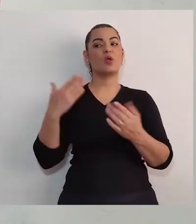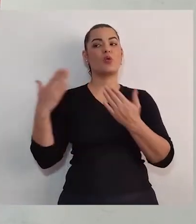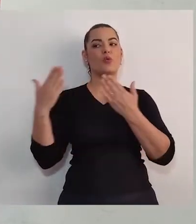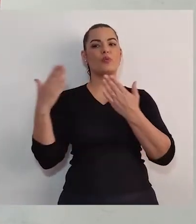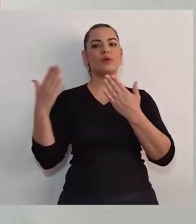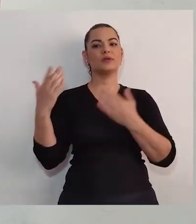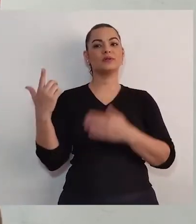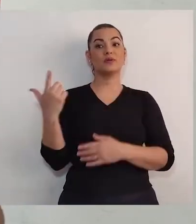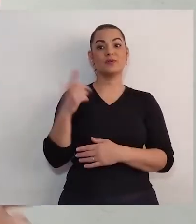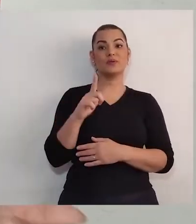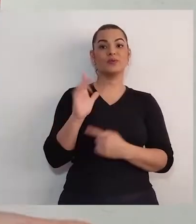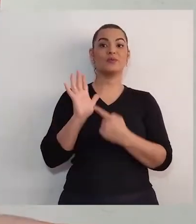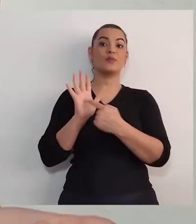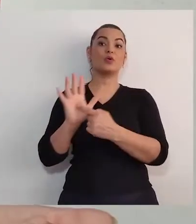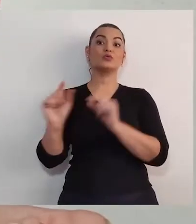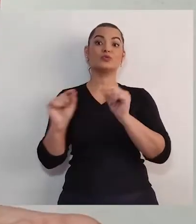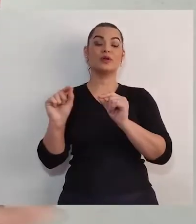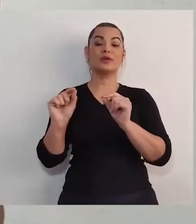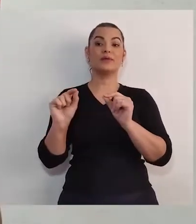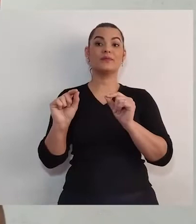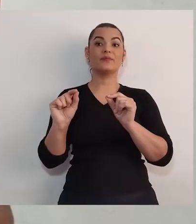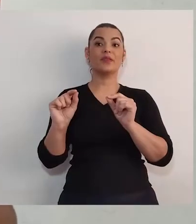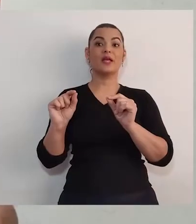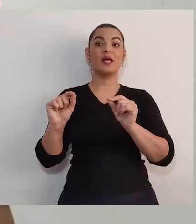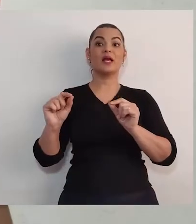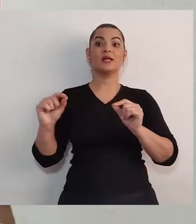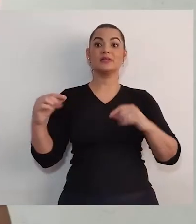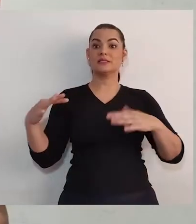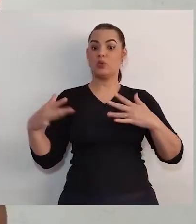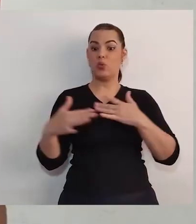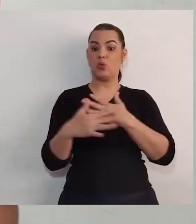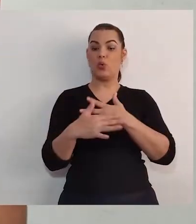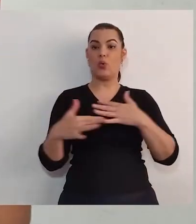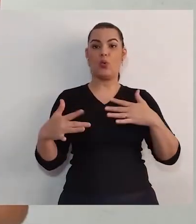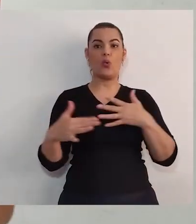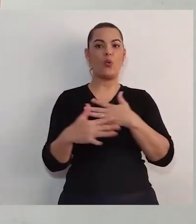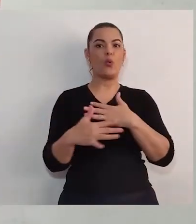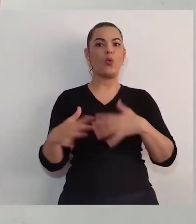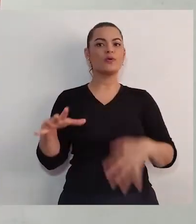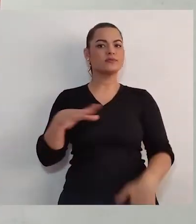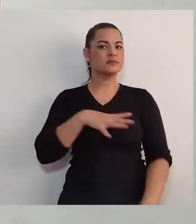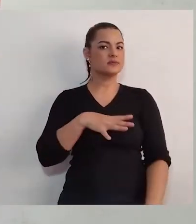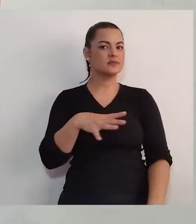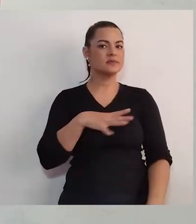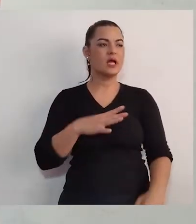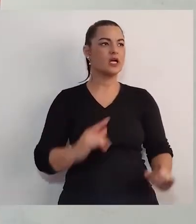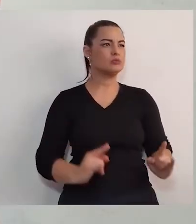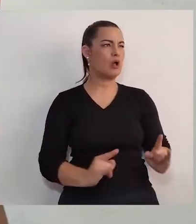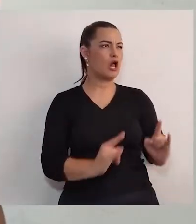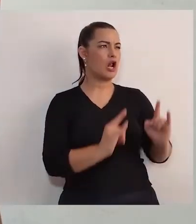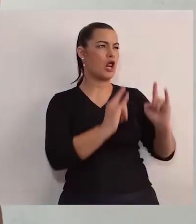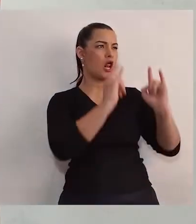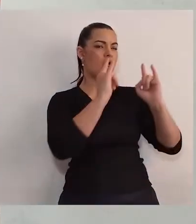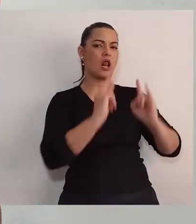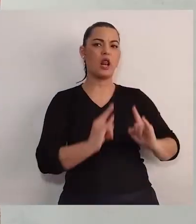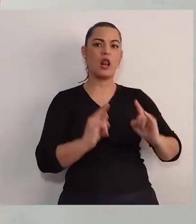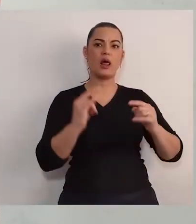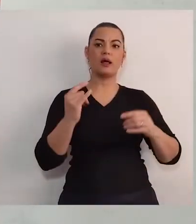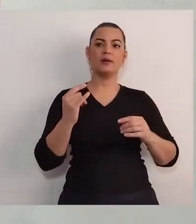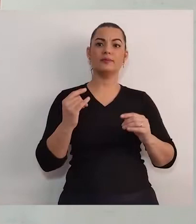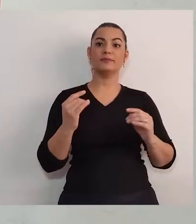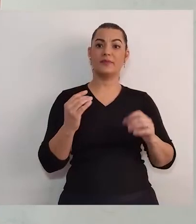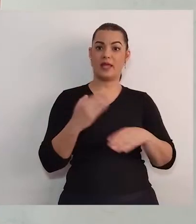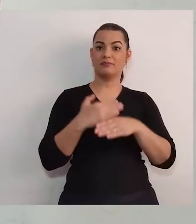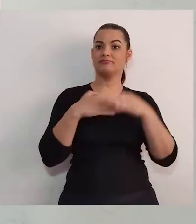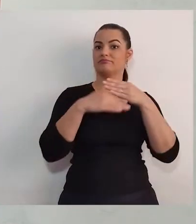mostra uma cidade com muitos prédios, com muitas construções. Olha aí mais uma